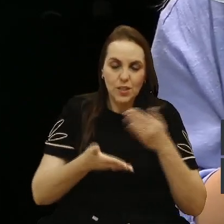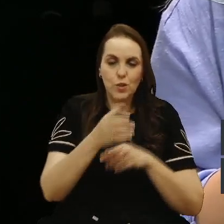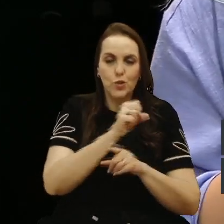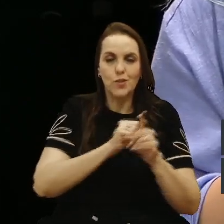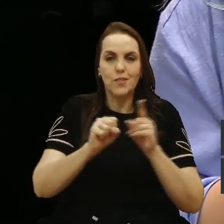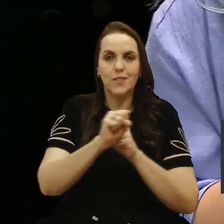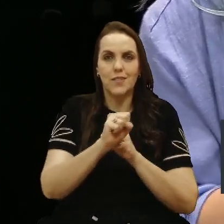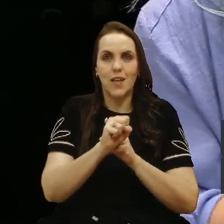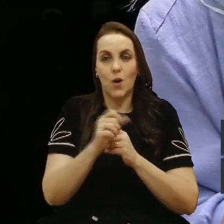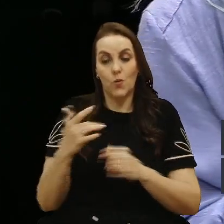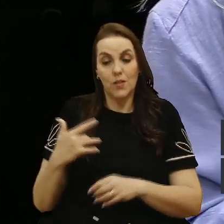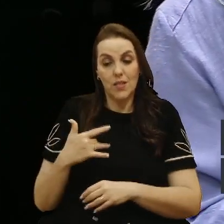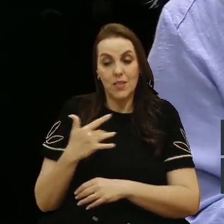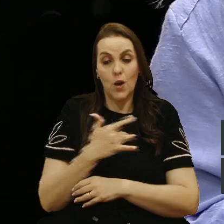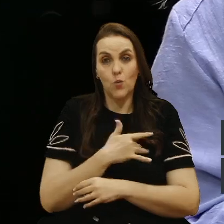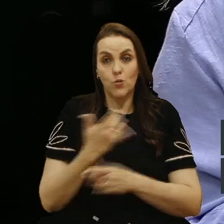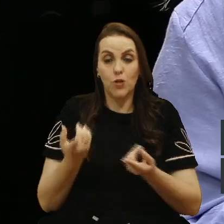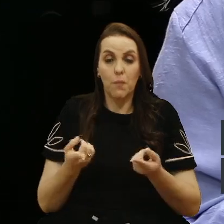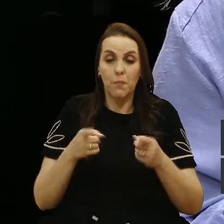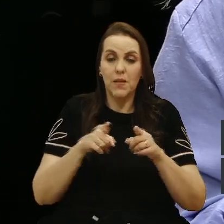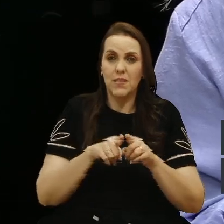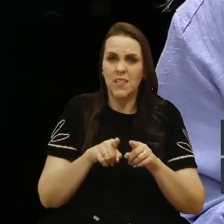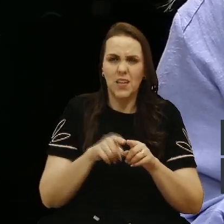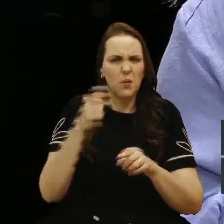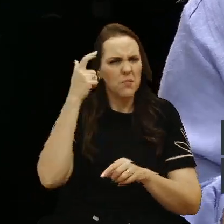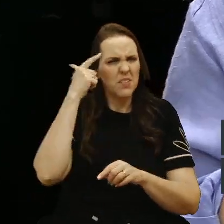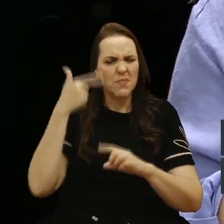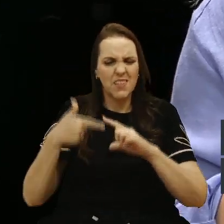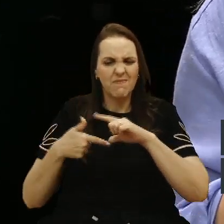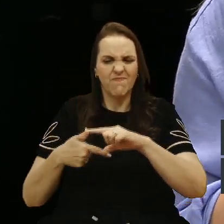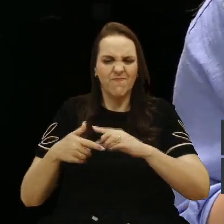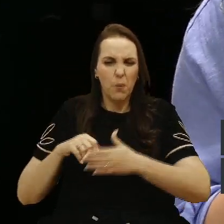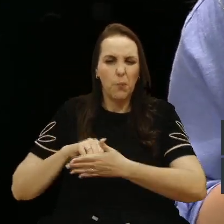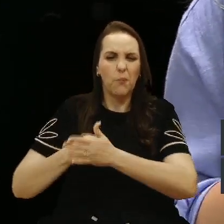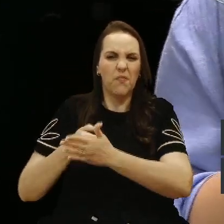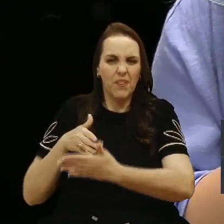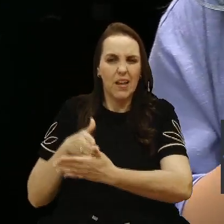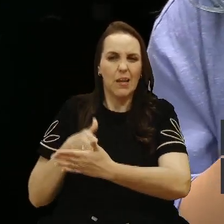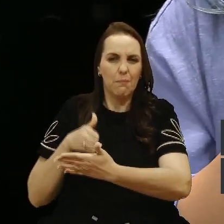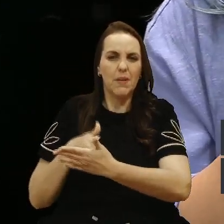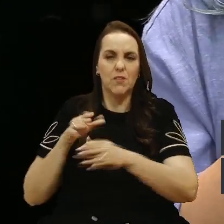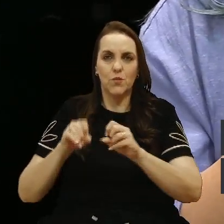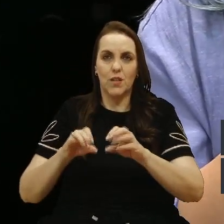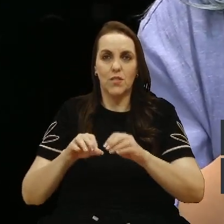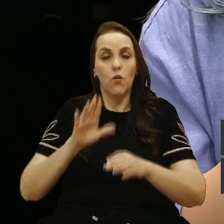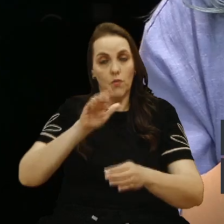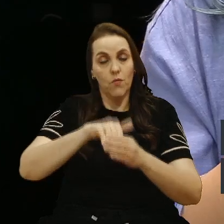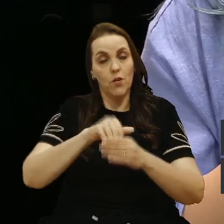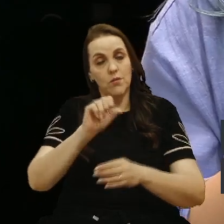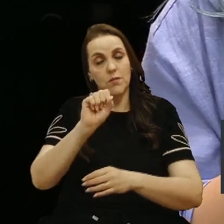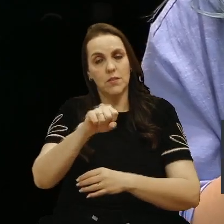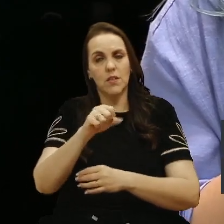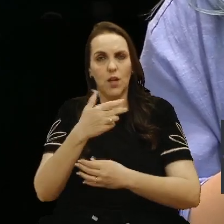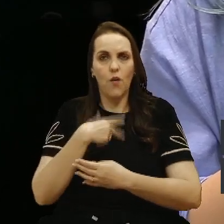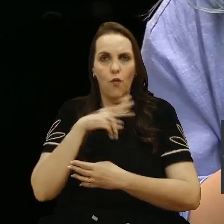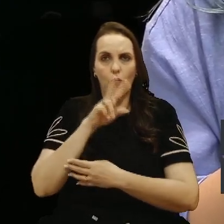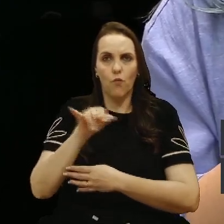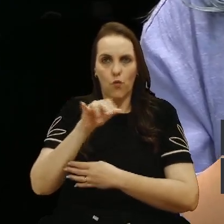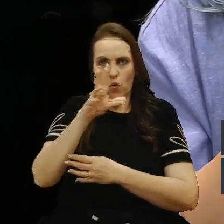gente não precisa mais pensar de forma engessada, né, o acesso à educação, por isso voto sim e vou estar levando ao